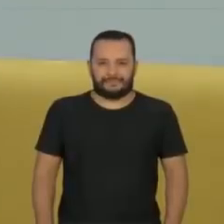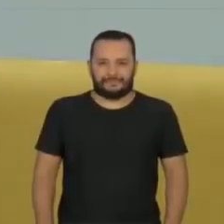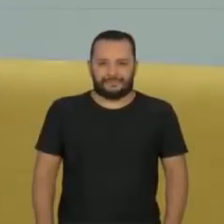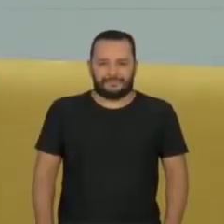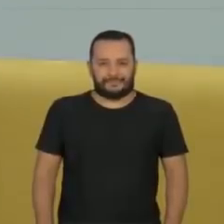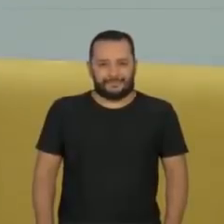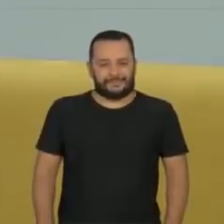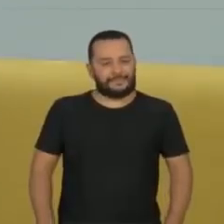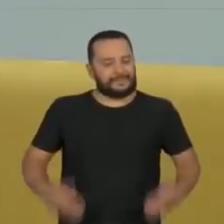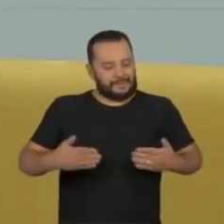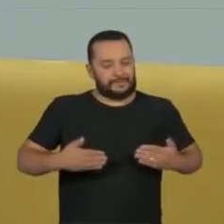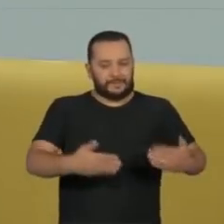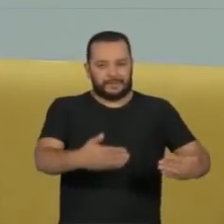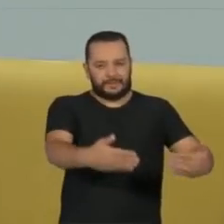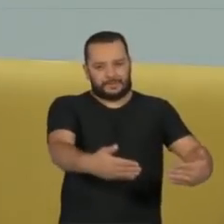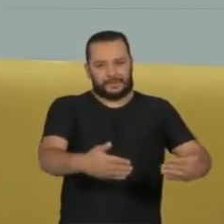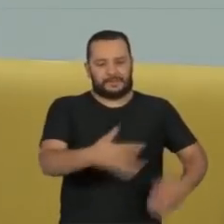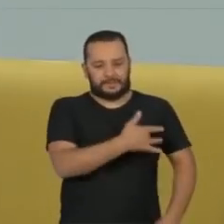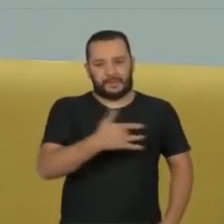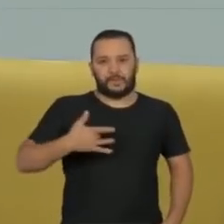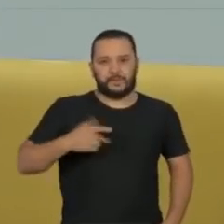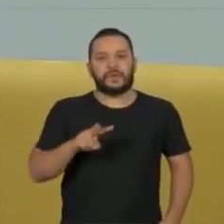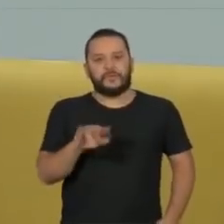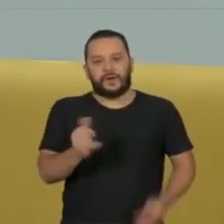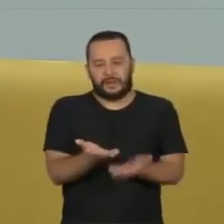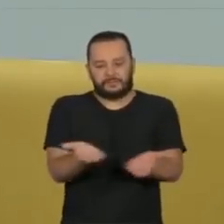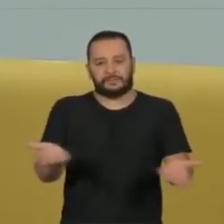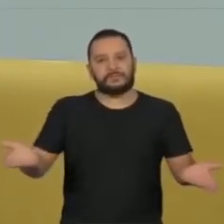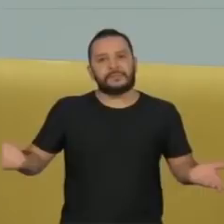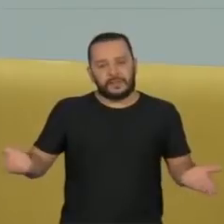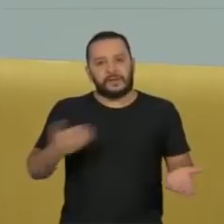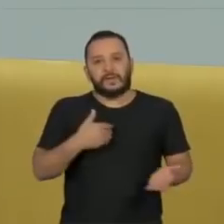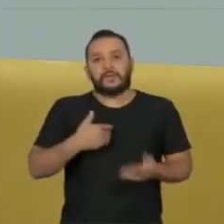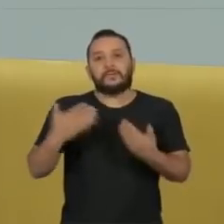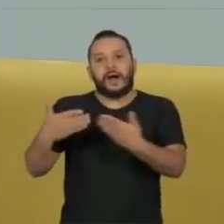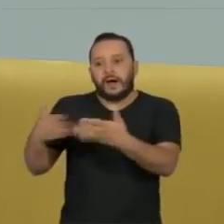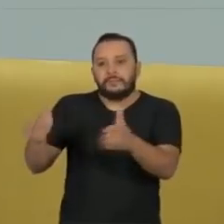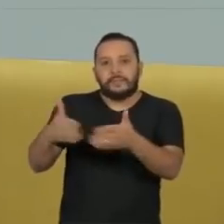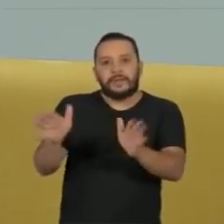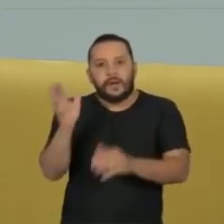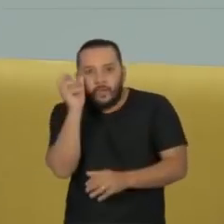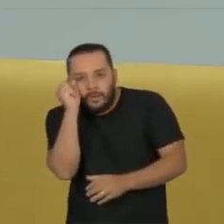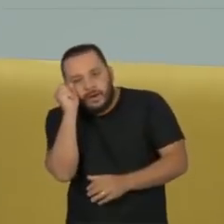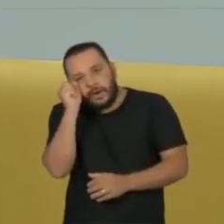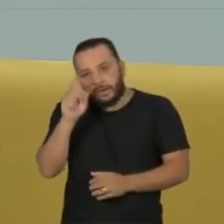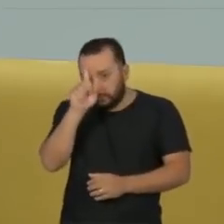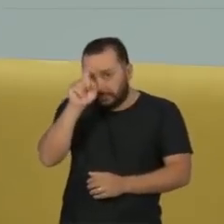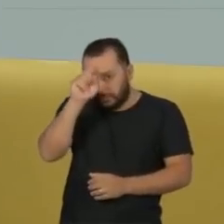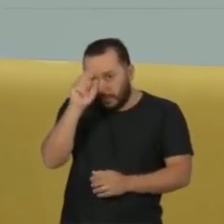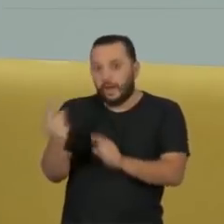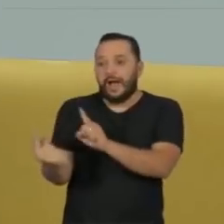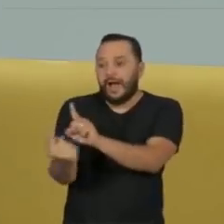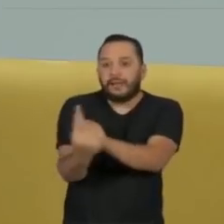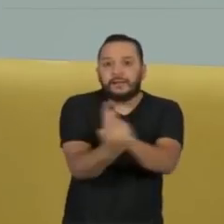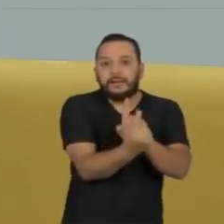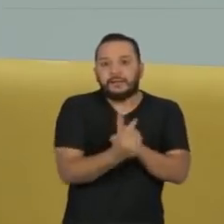O Ministério da Saúde vai fazer licitação para abrir novos leitos em hospitais com o objetivo de atender possíveis pacientes infectados